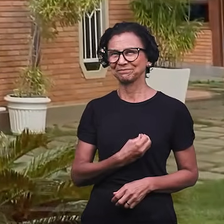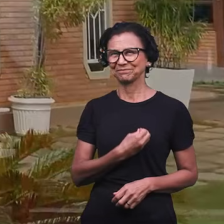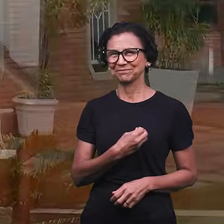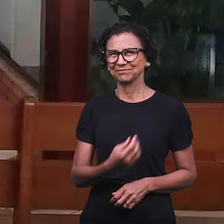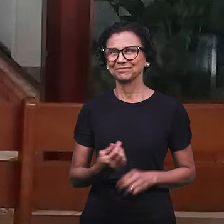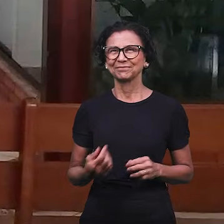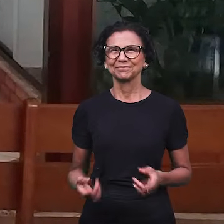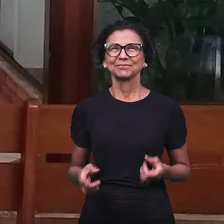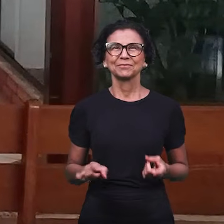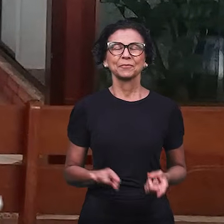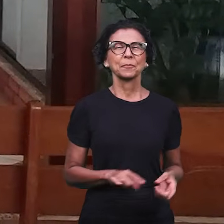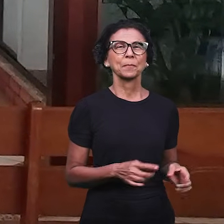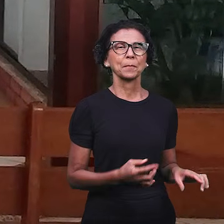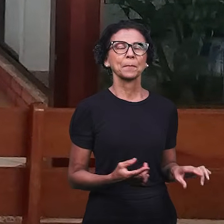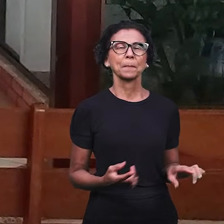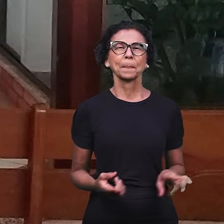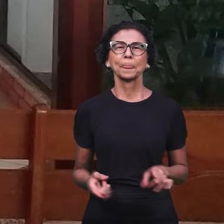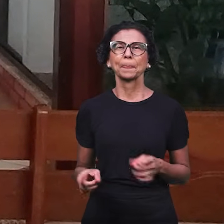Vou